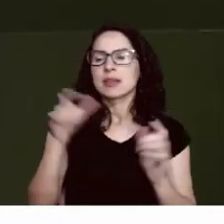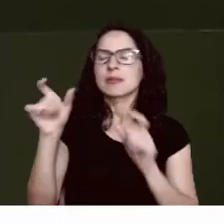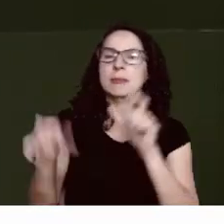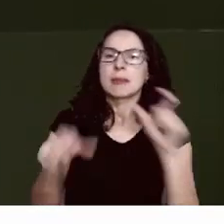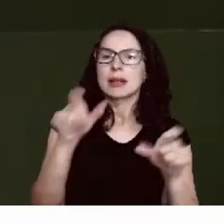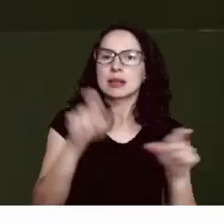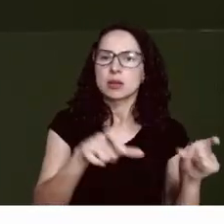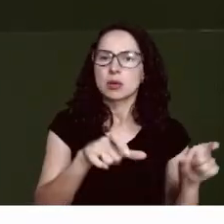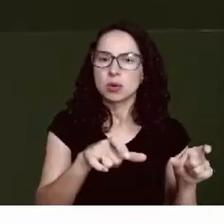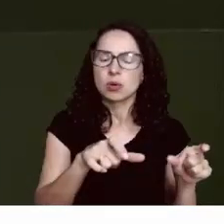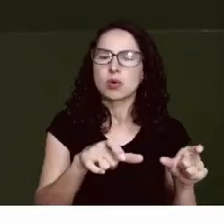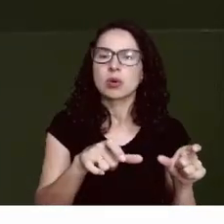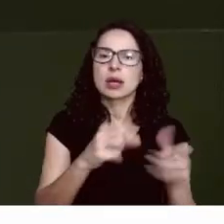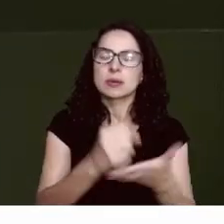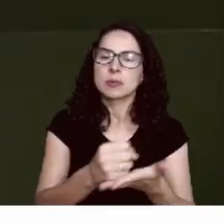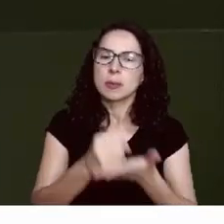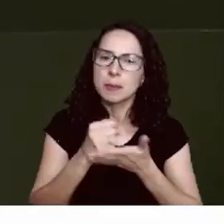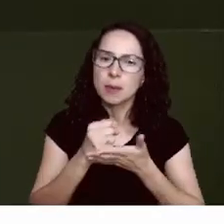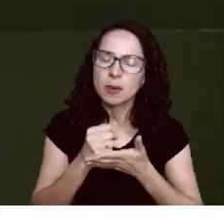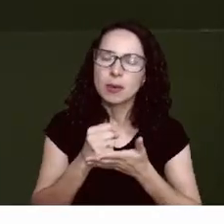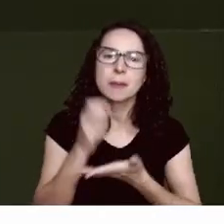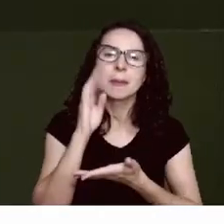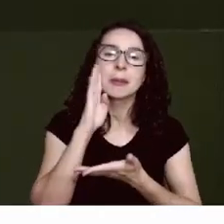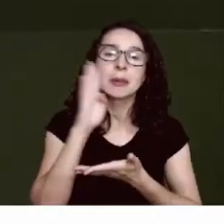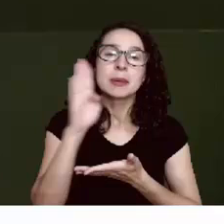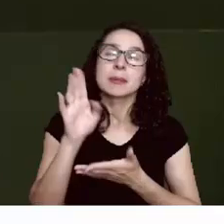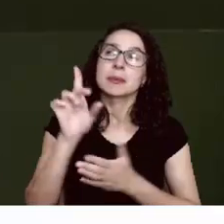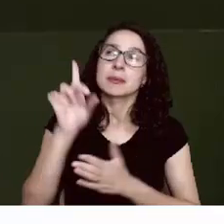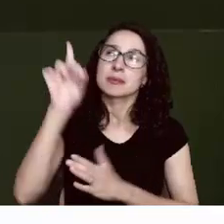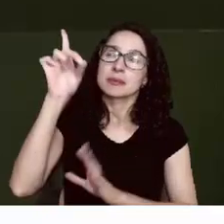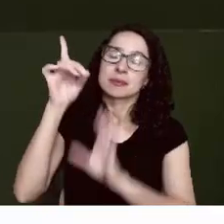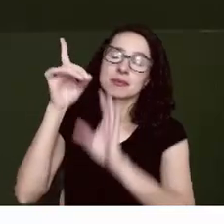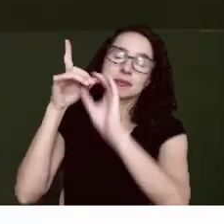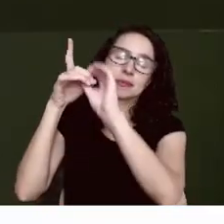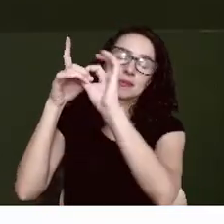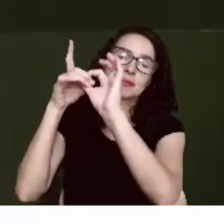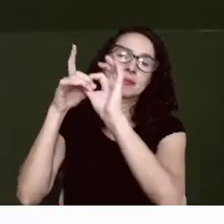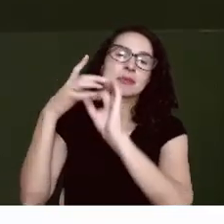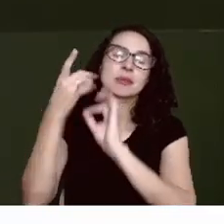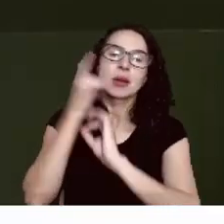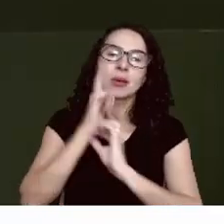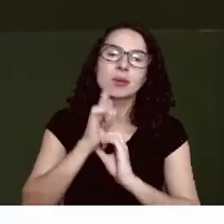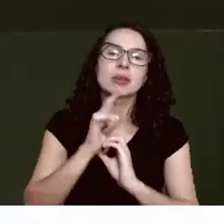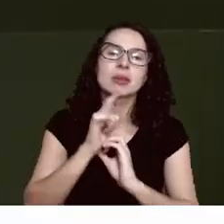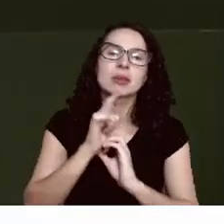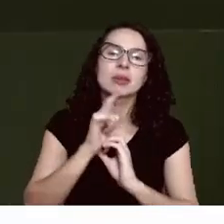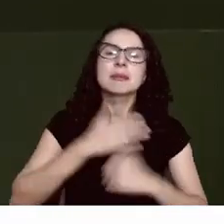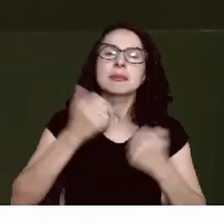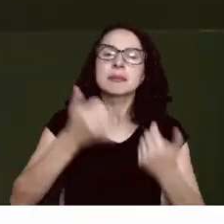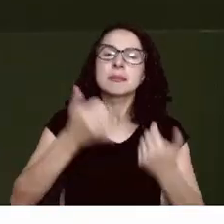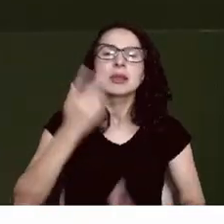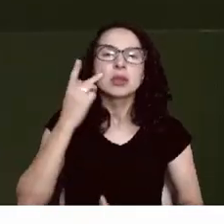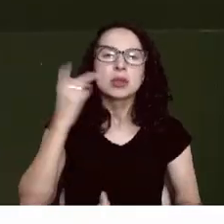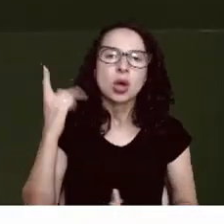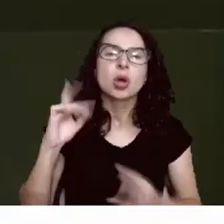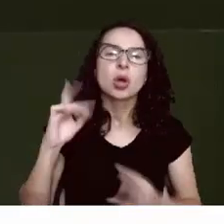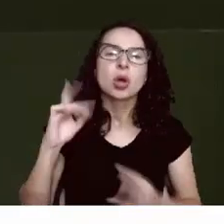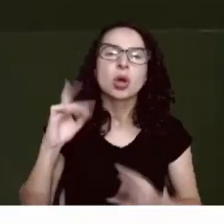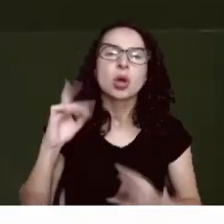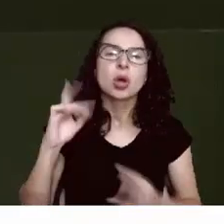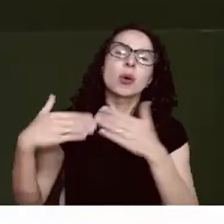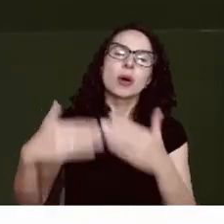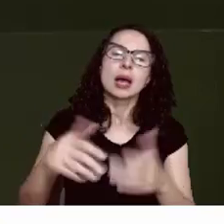um suporte, principalmente divino, para estar falando um pouco da minha história, por tudo que aconteceu, pelas pessoas